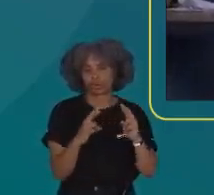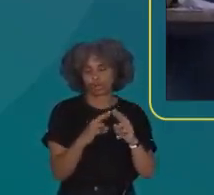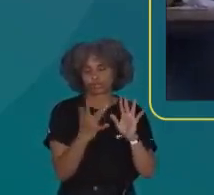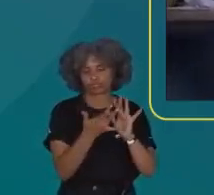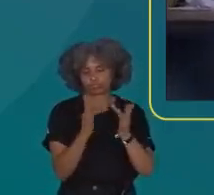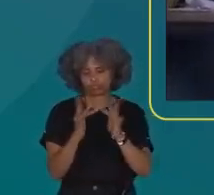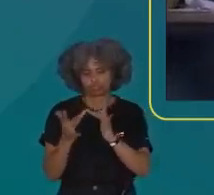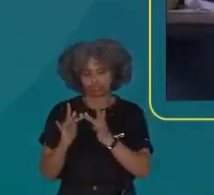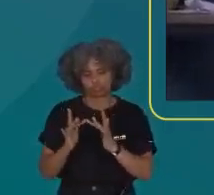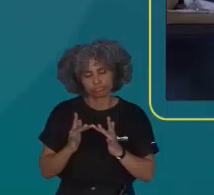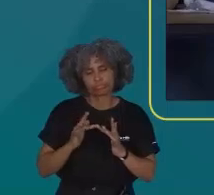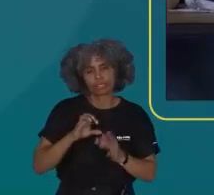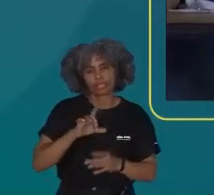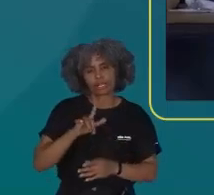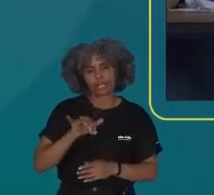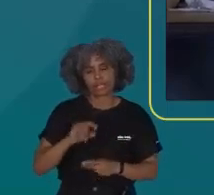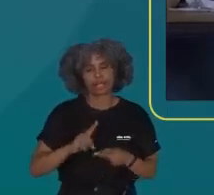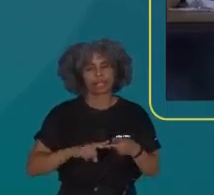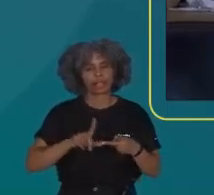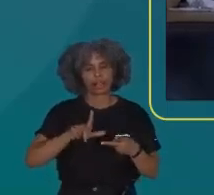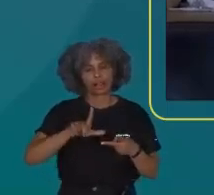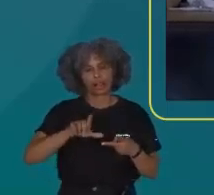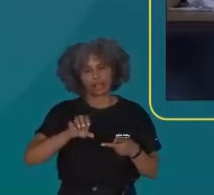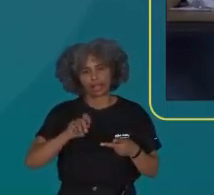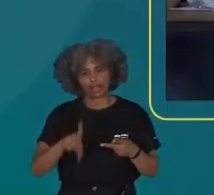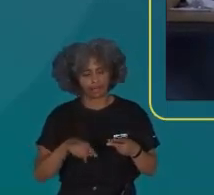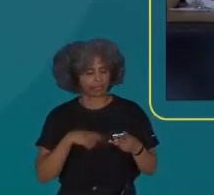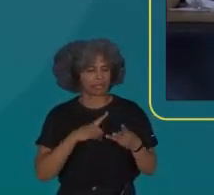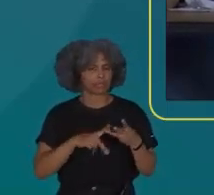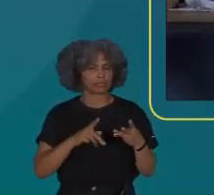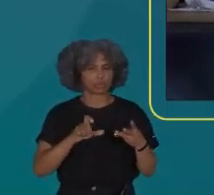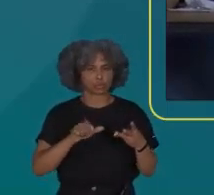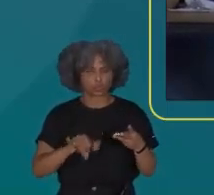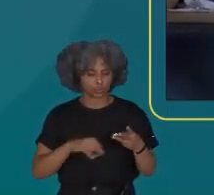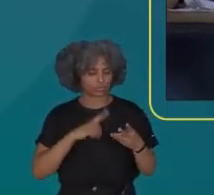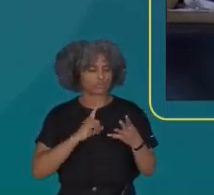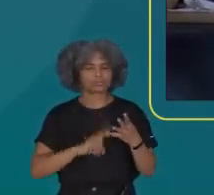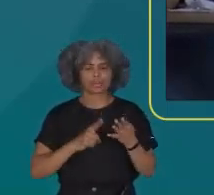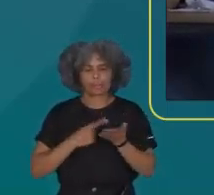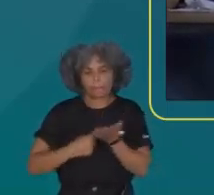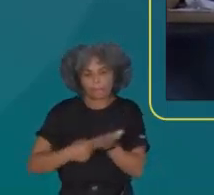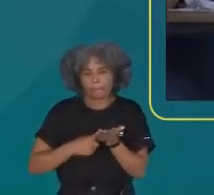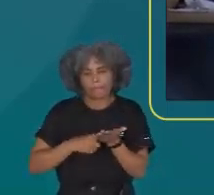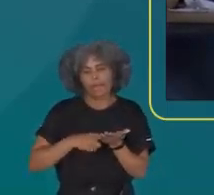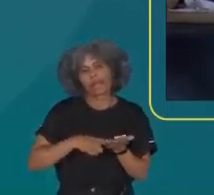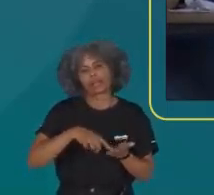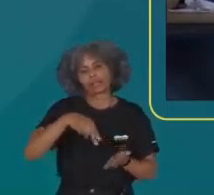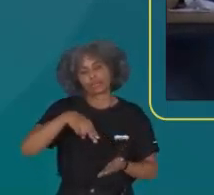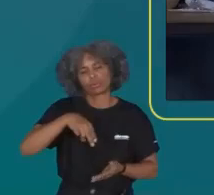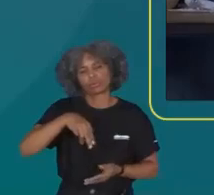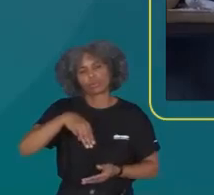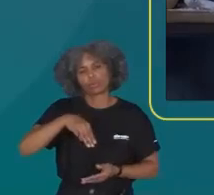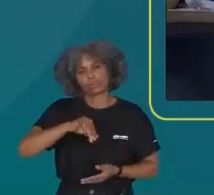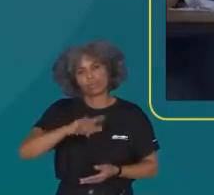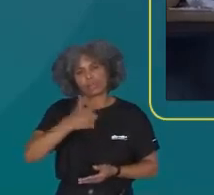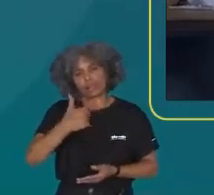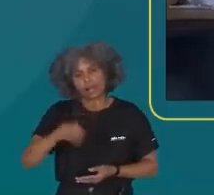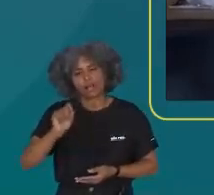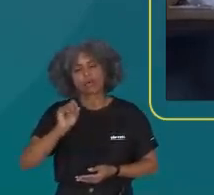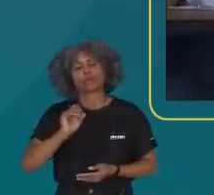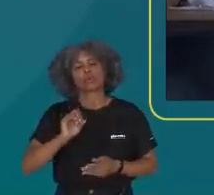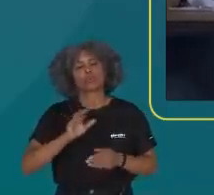NEP, do LUPA, da FAO, do C40, do Pacto de Milão, importantíssimos no